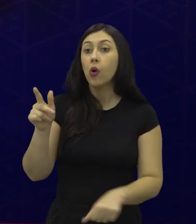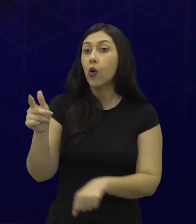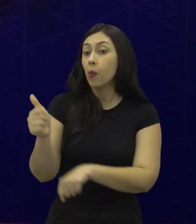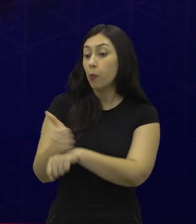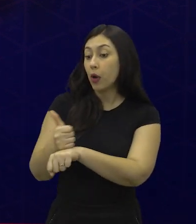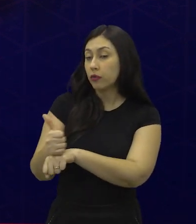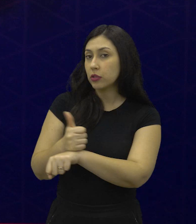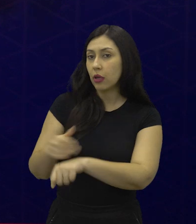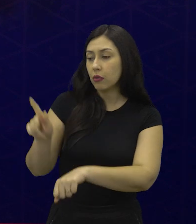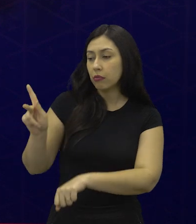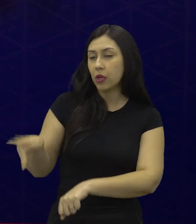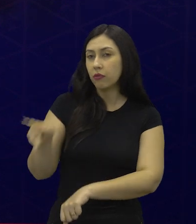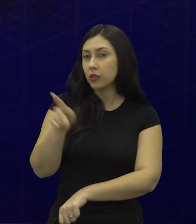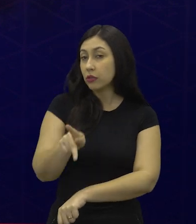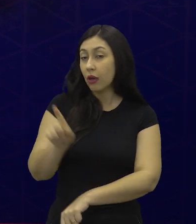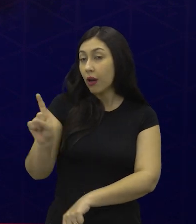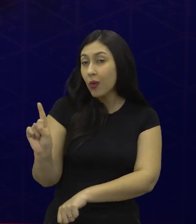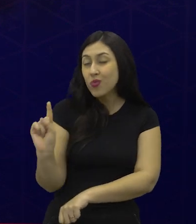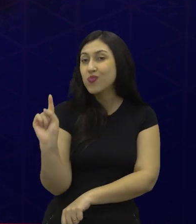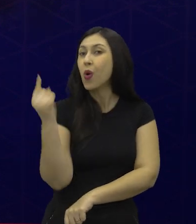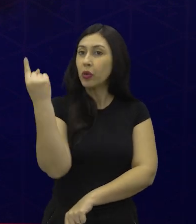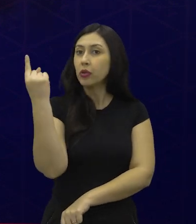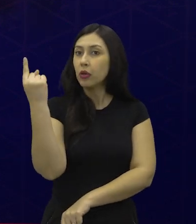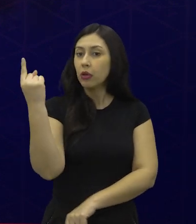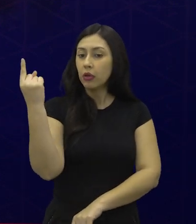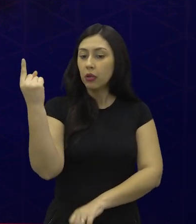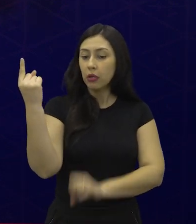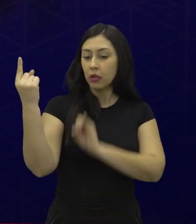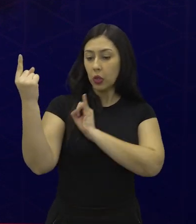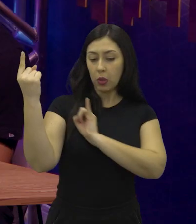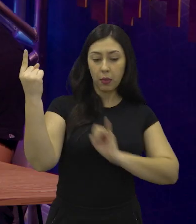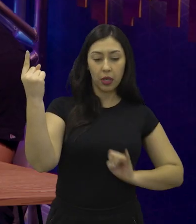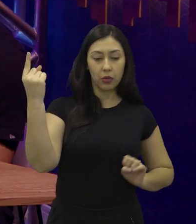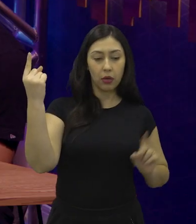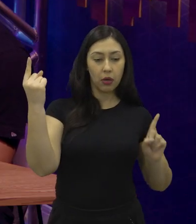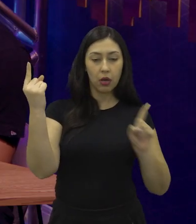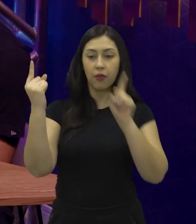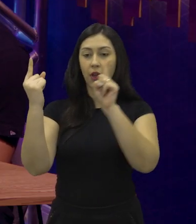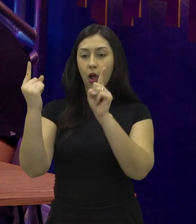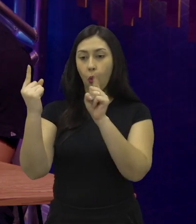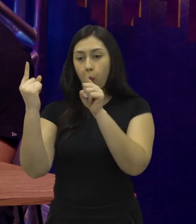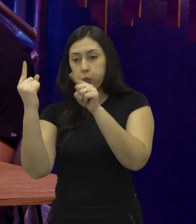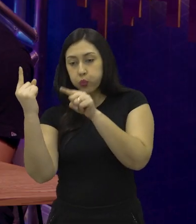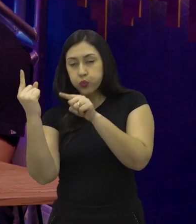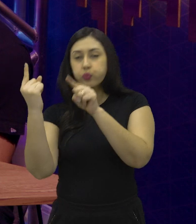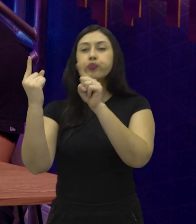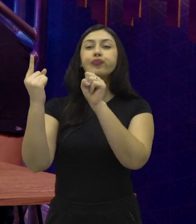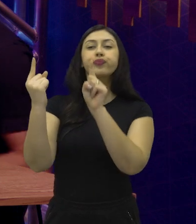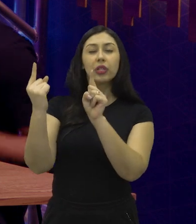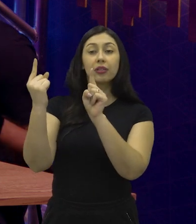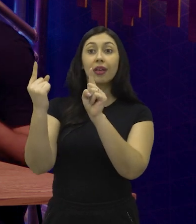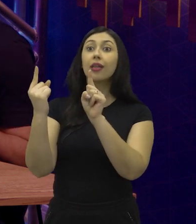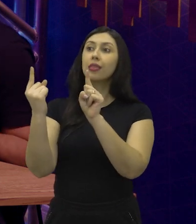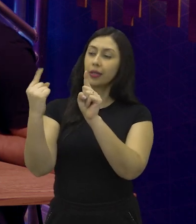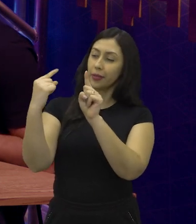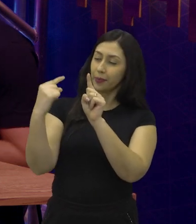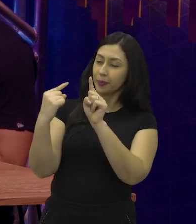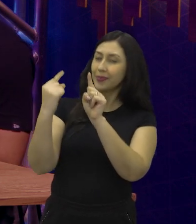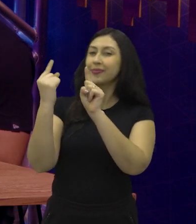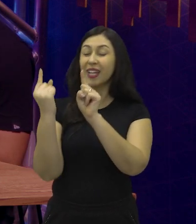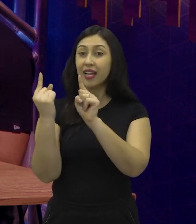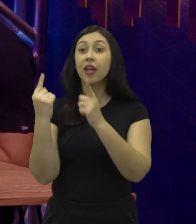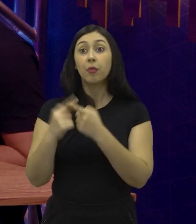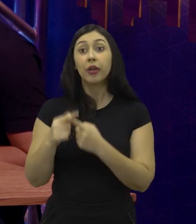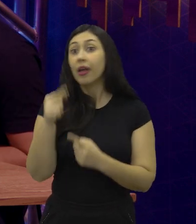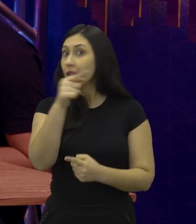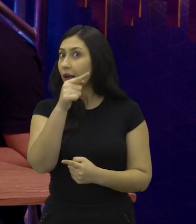único profissional que o imperador se curva para ele primeiro. Então, é tipo assim, o Japão, eles se